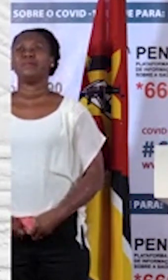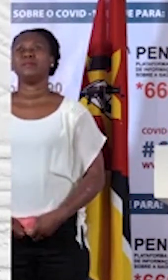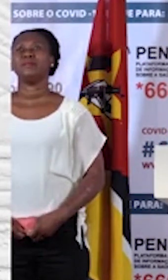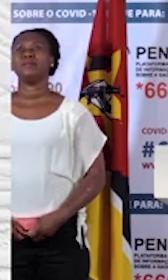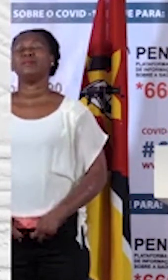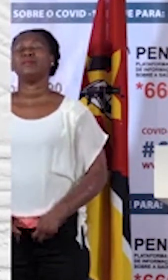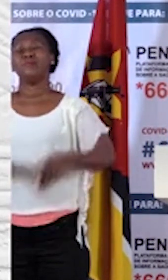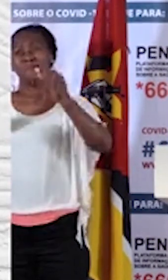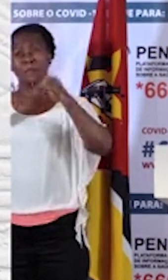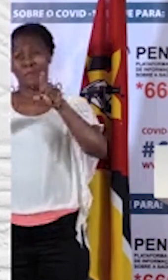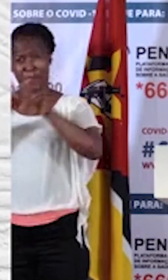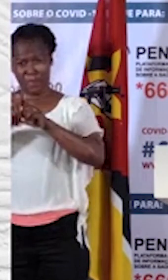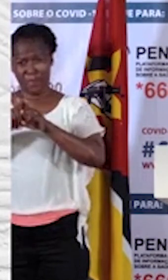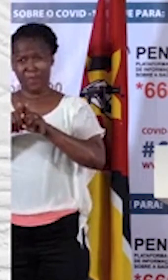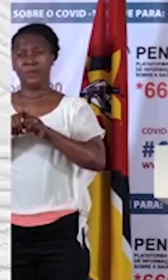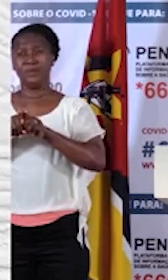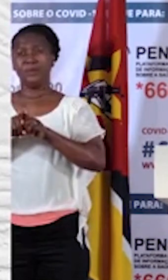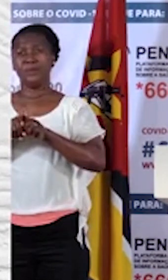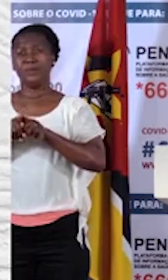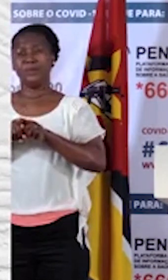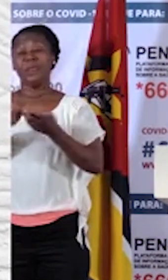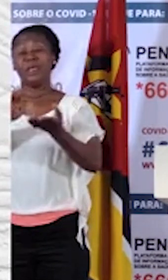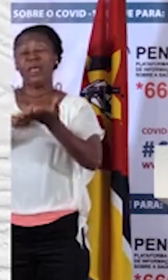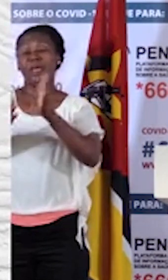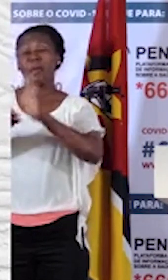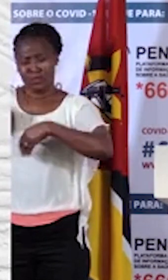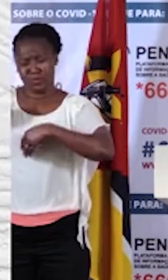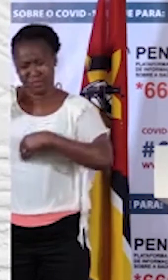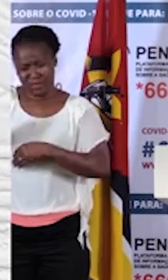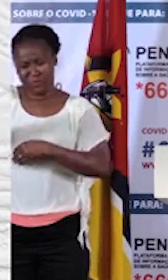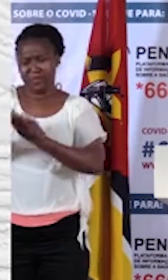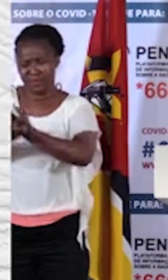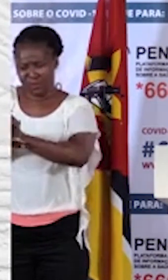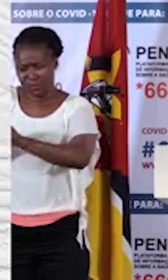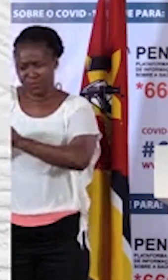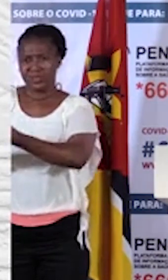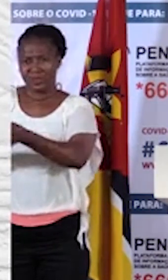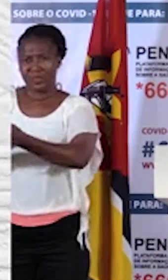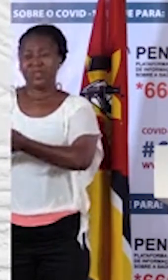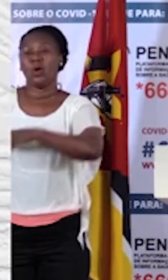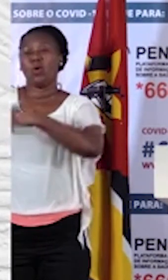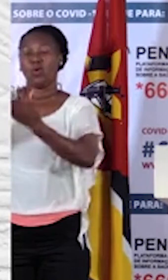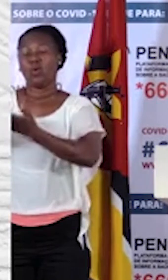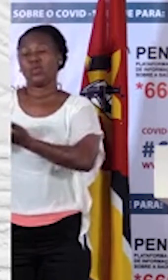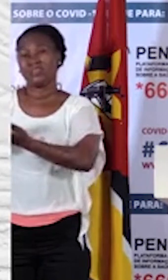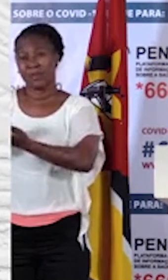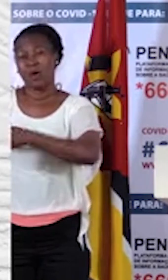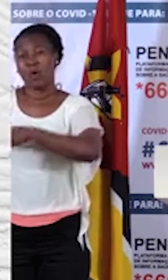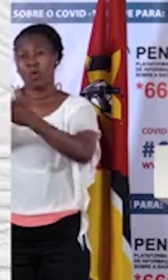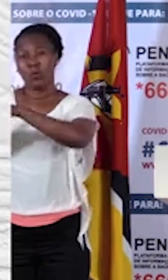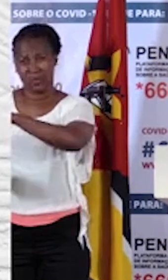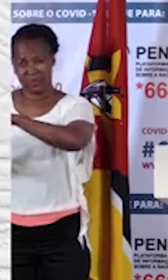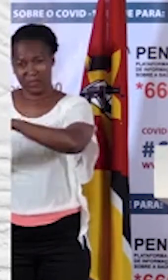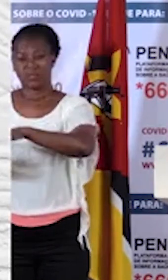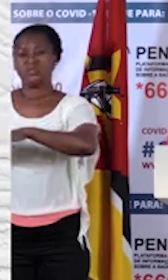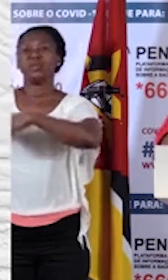E também lavar sempre as mãos com água e sabão, ou cinza, ou